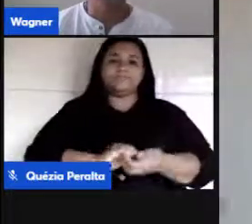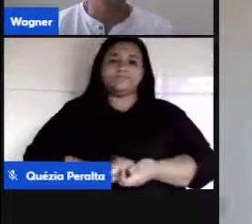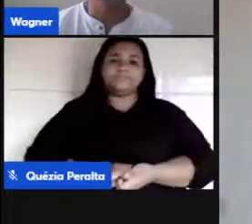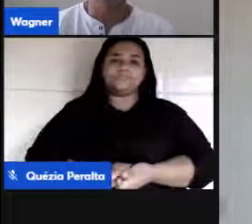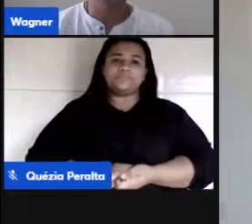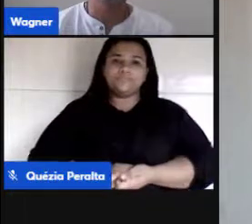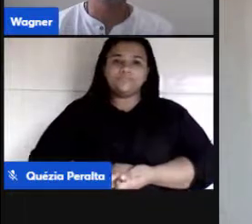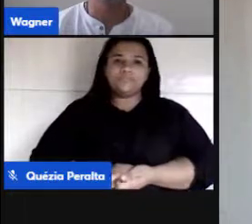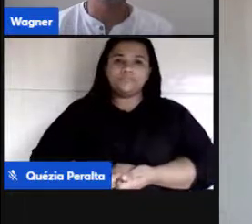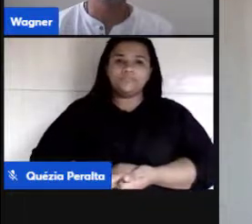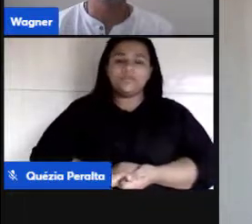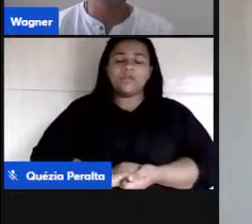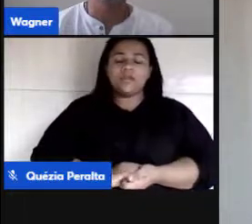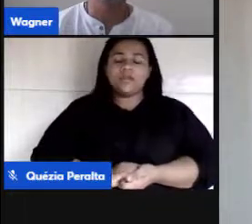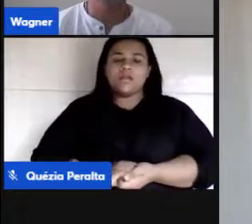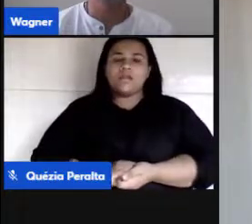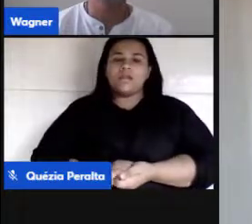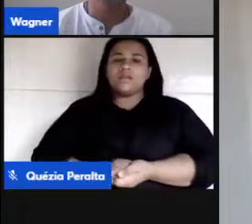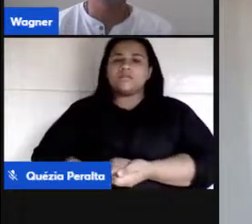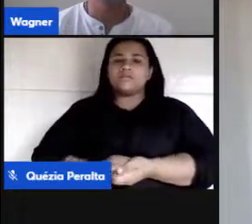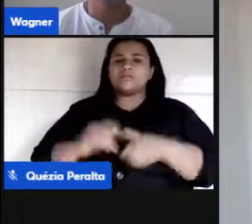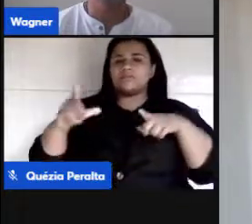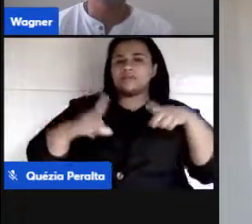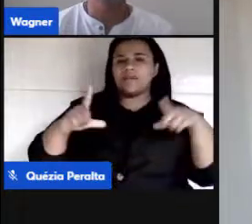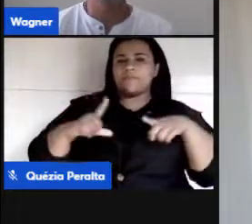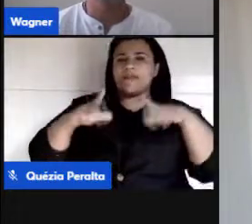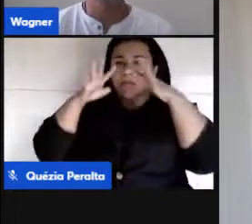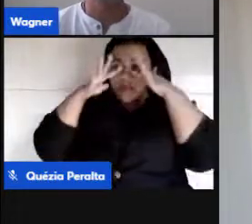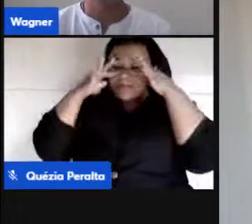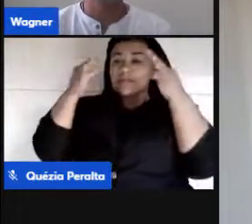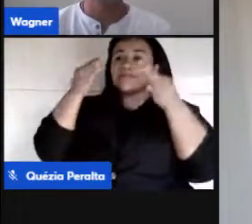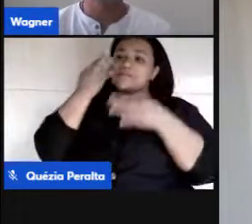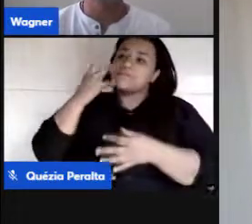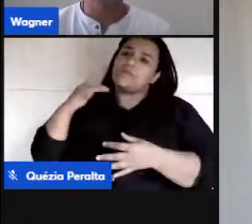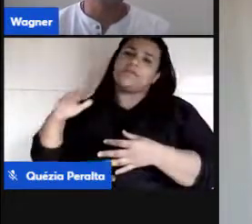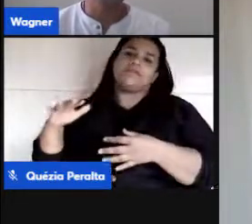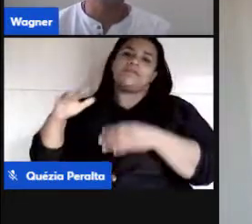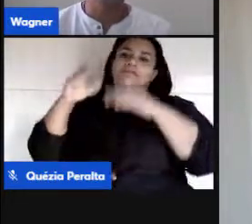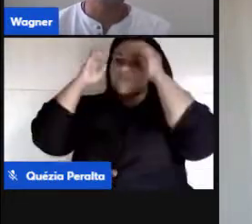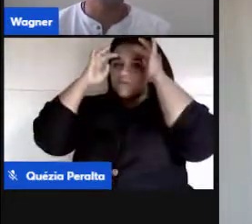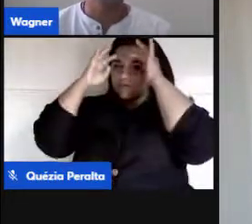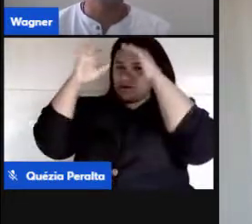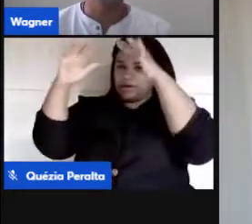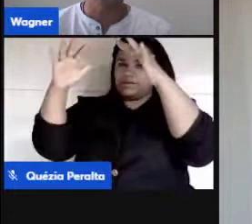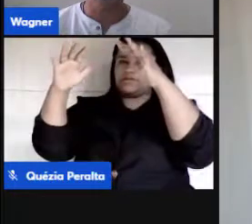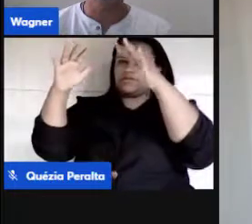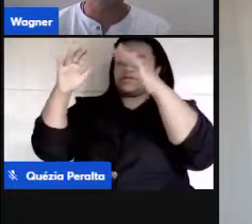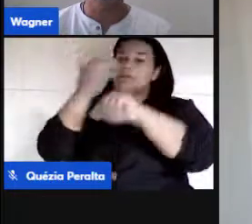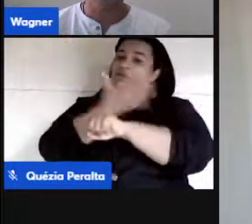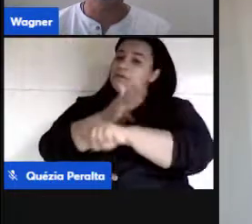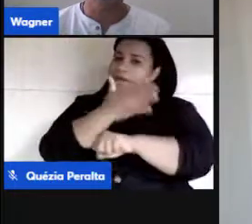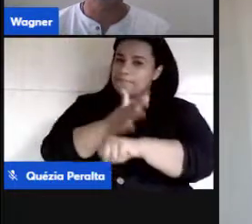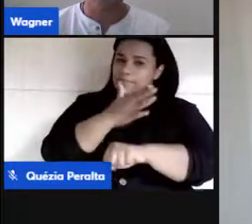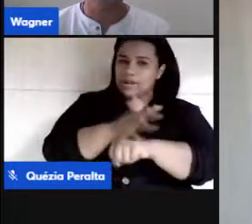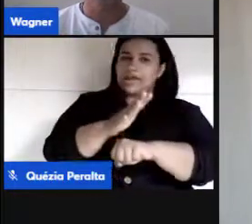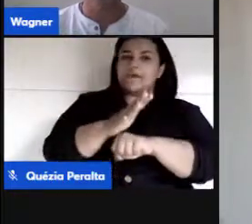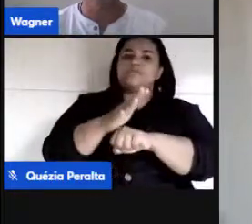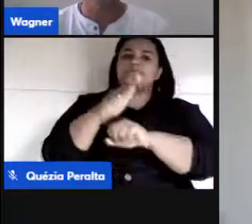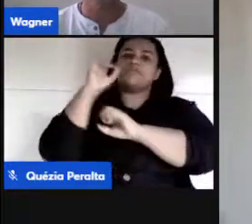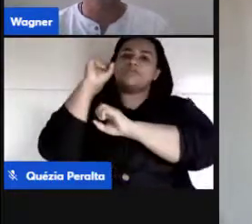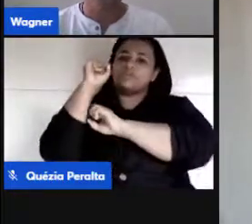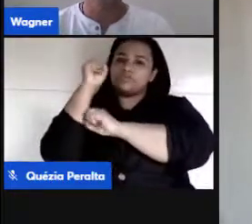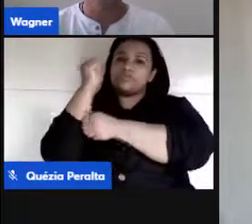Esses exercícios trabalham muito a atenção da criança, principalmente no que diz respeito à prática da capacidade